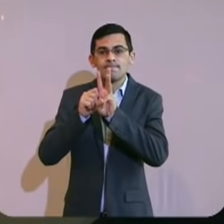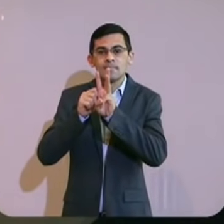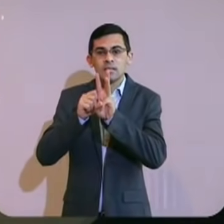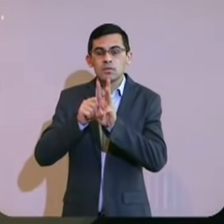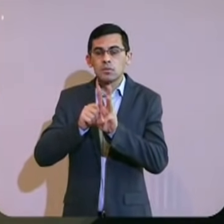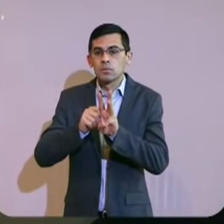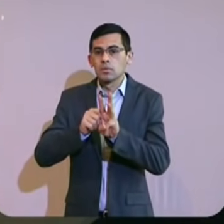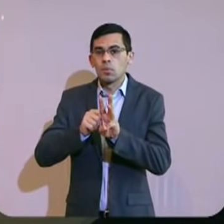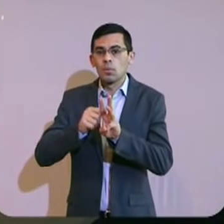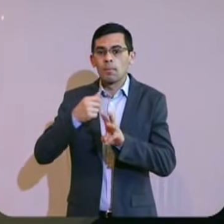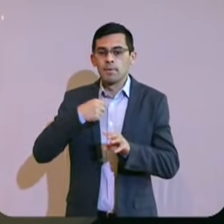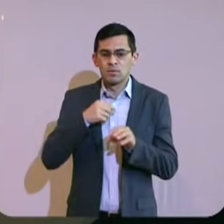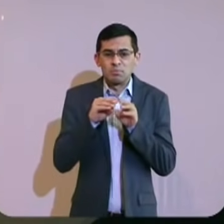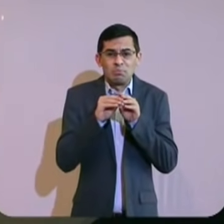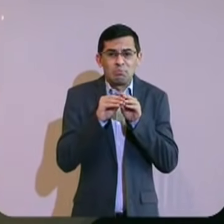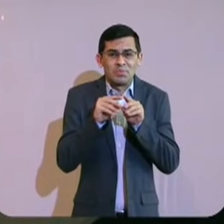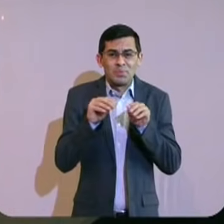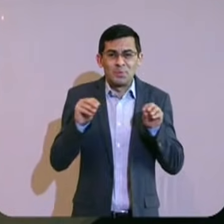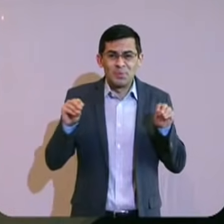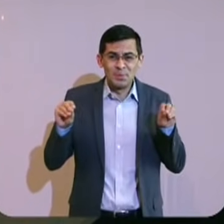foram o meu deserto.